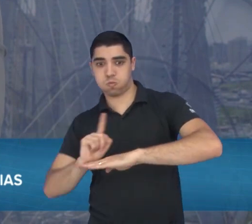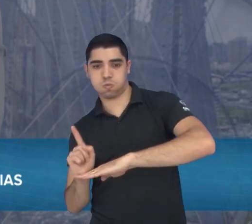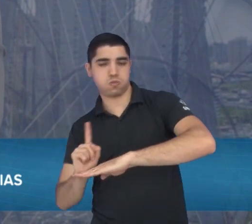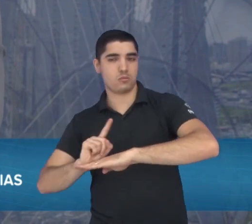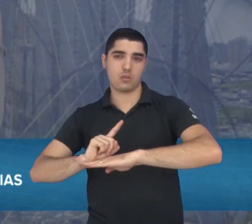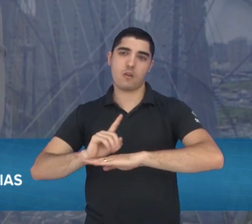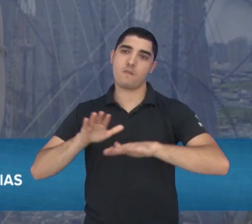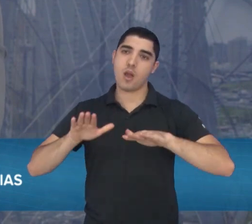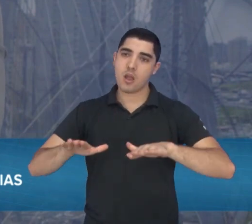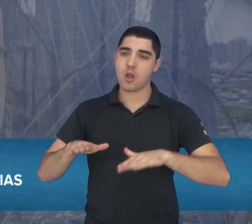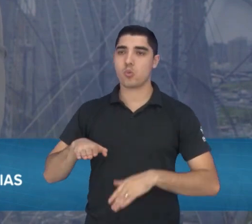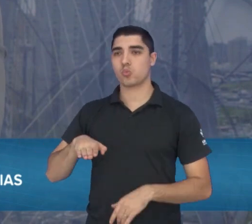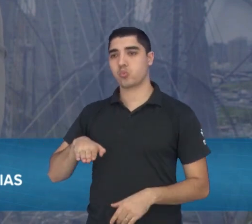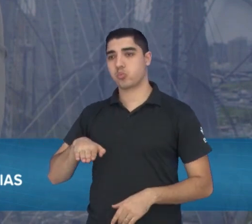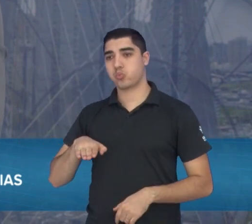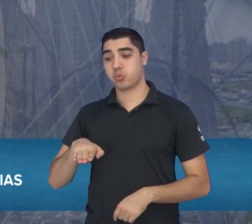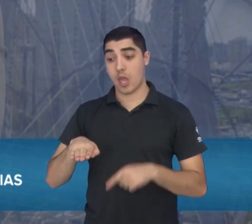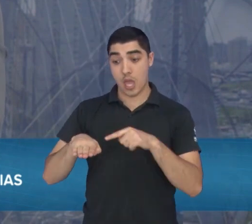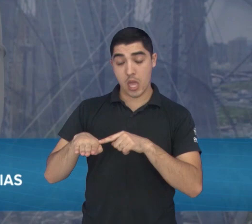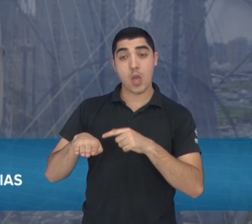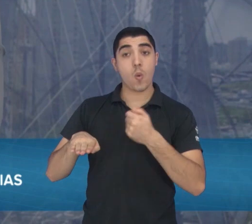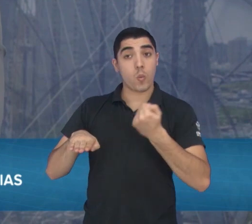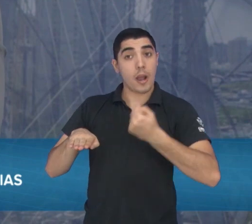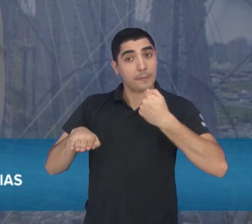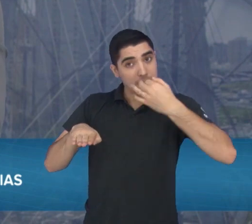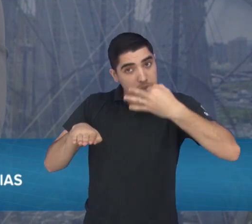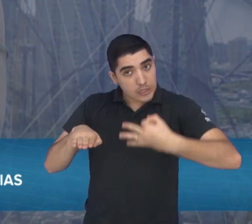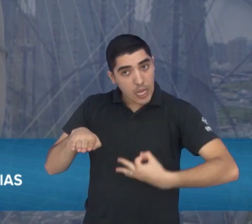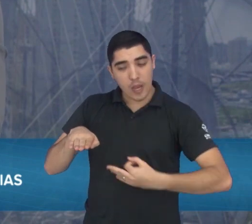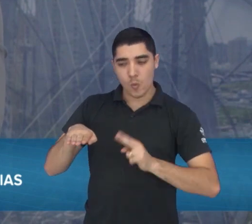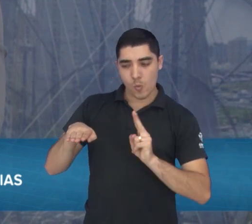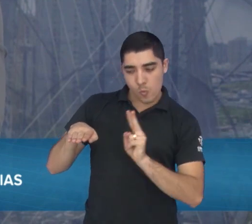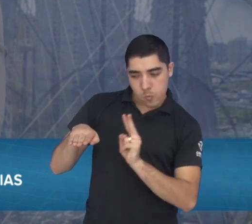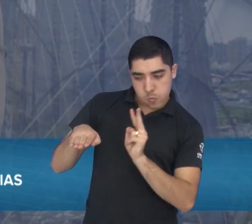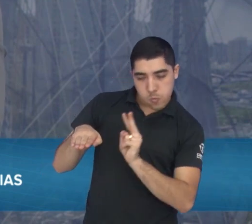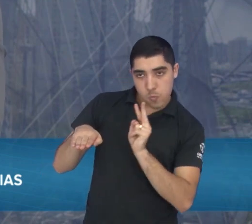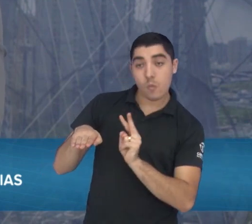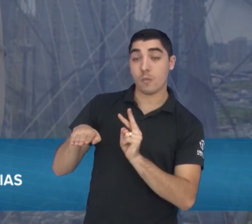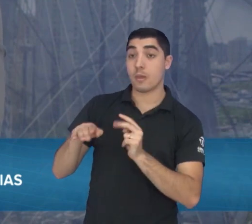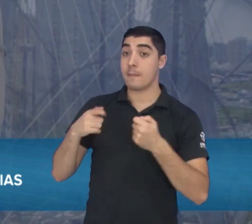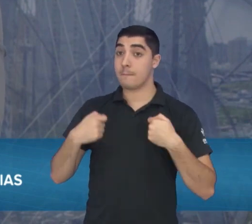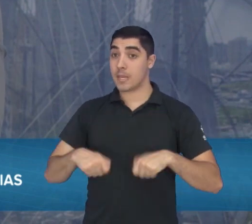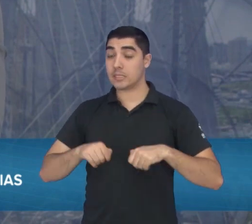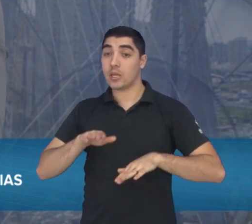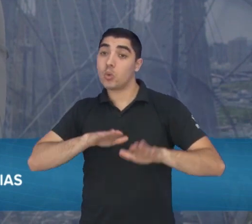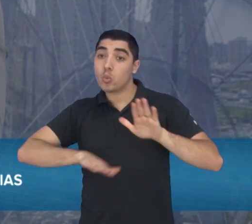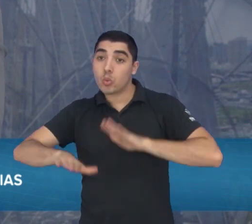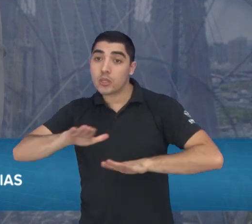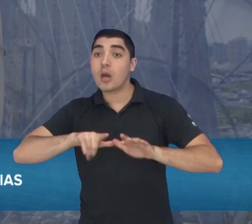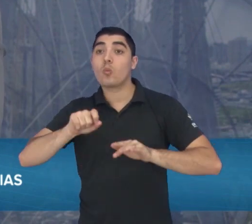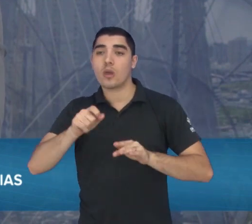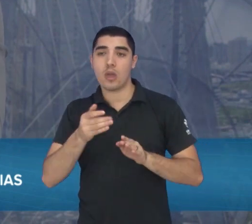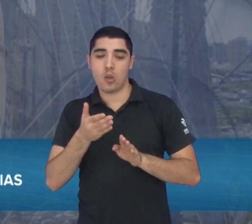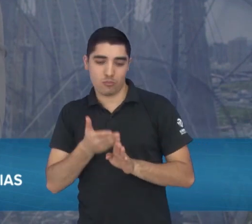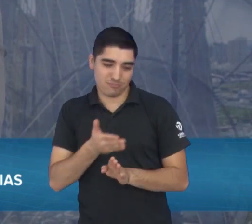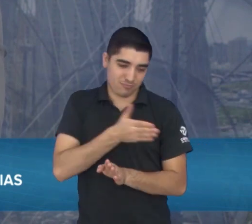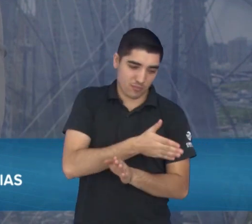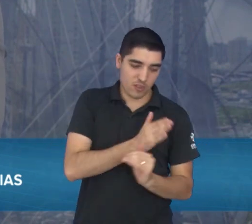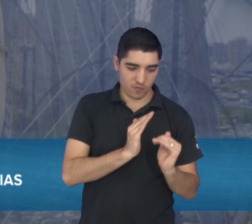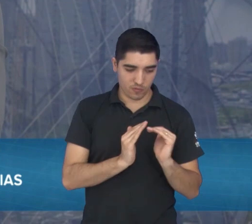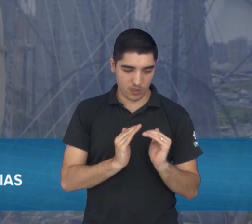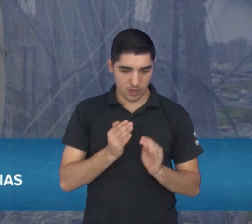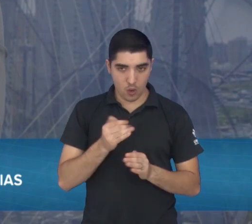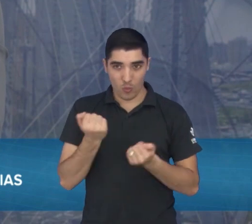seu veículo tem que estar em perfeito estado de conservação, tomar cuidado com o veículo dos seus vizinhos, tomar cuidado